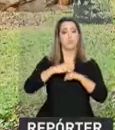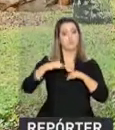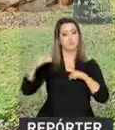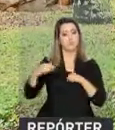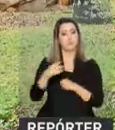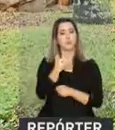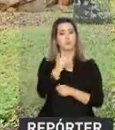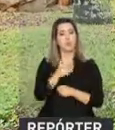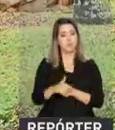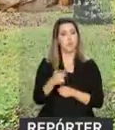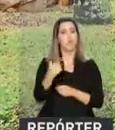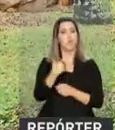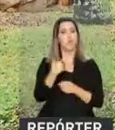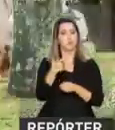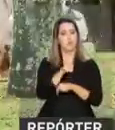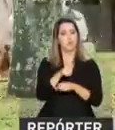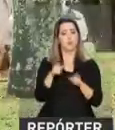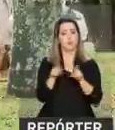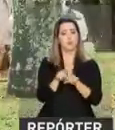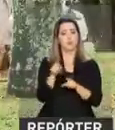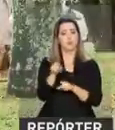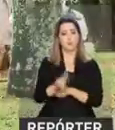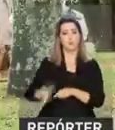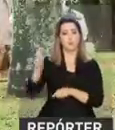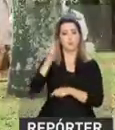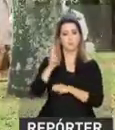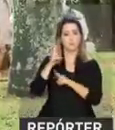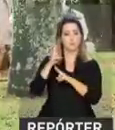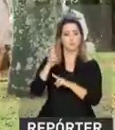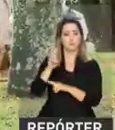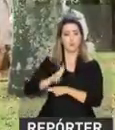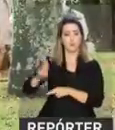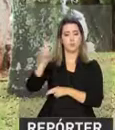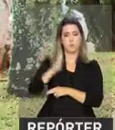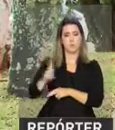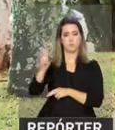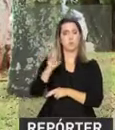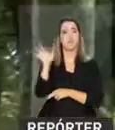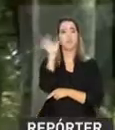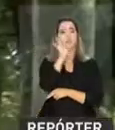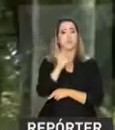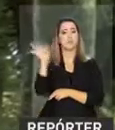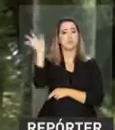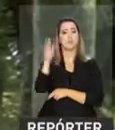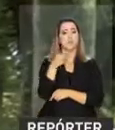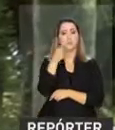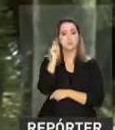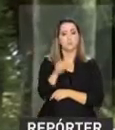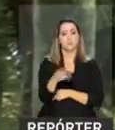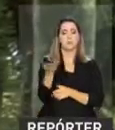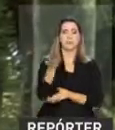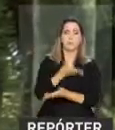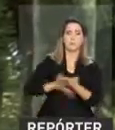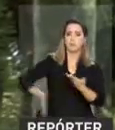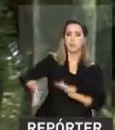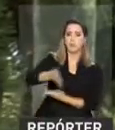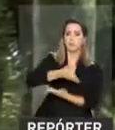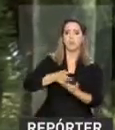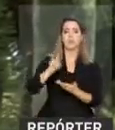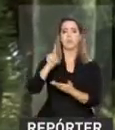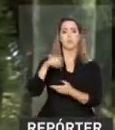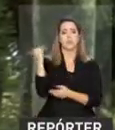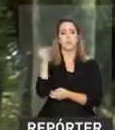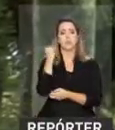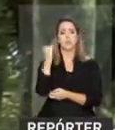em línguas estrangeiras aplicadas pela Universidade de Lyon 2, na França, disse que o intercâmbio é importante